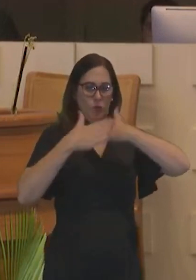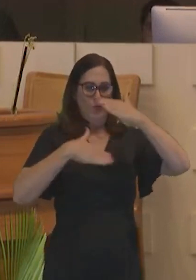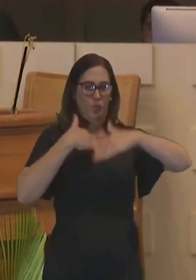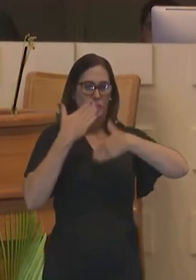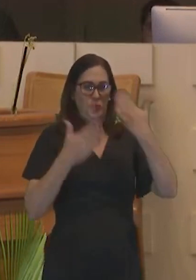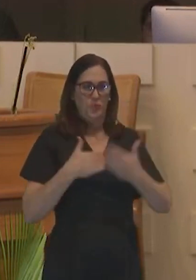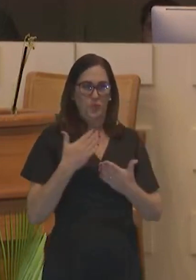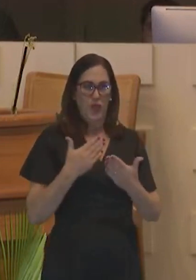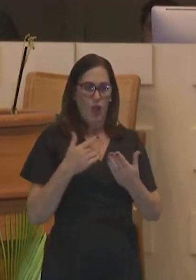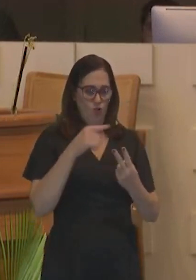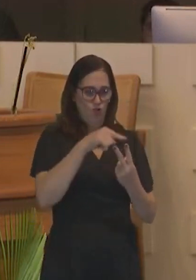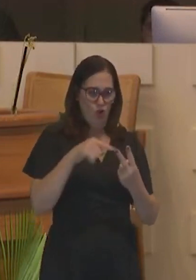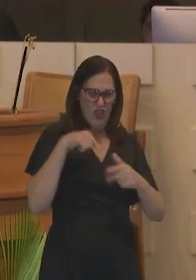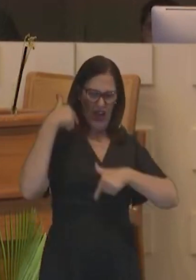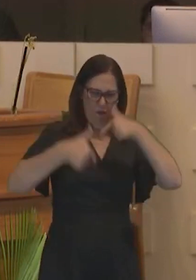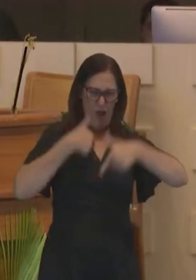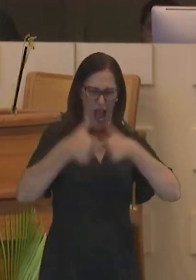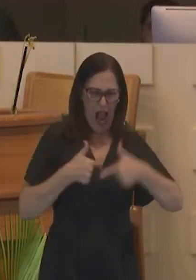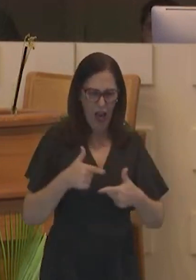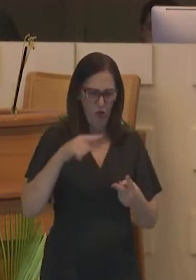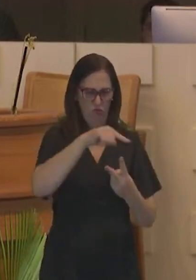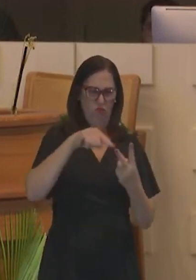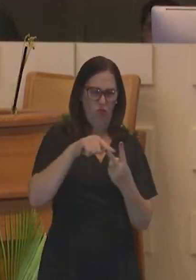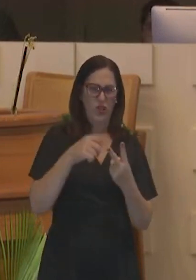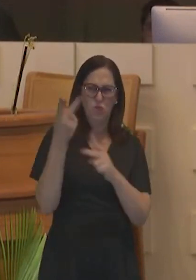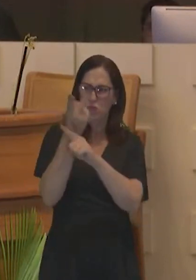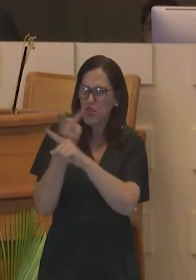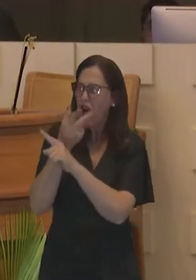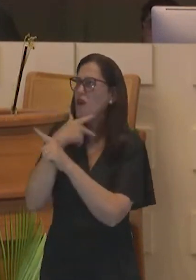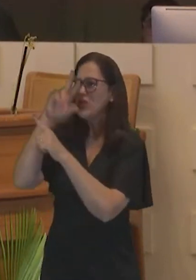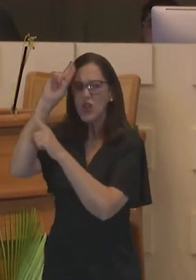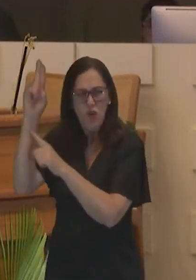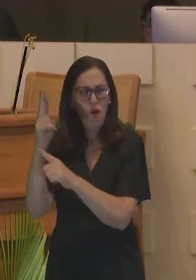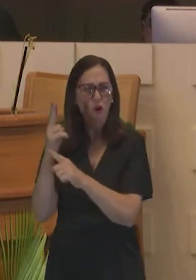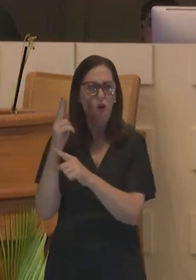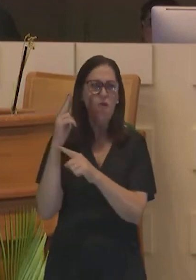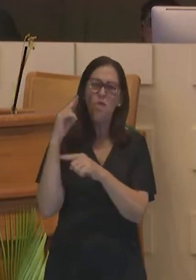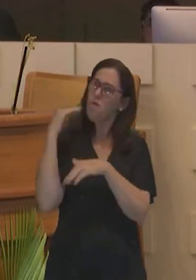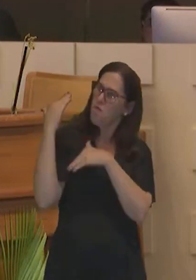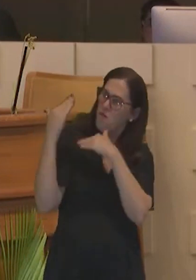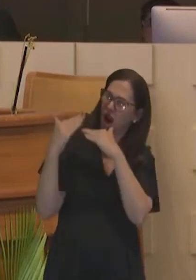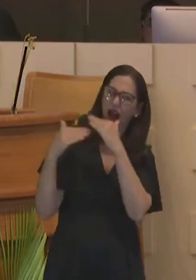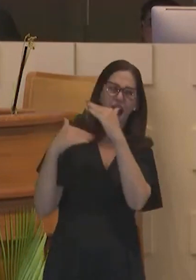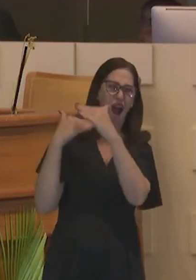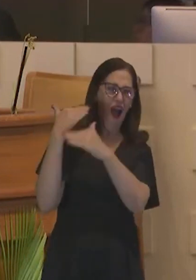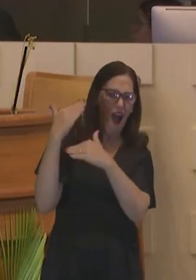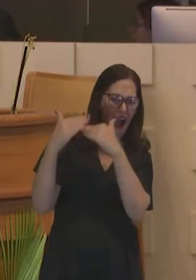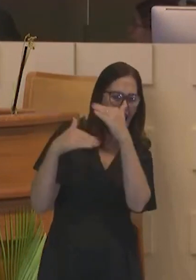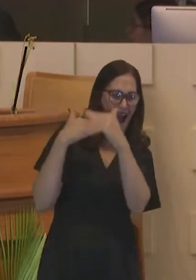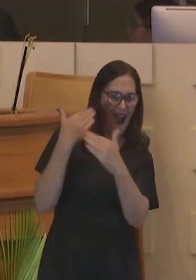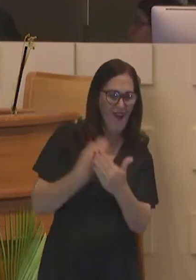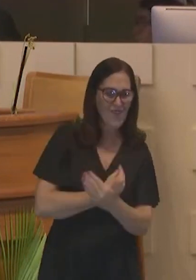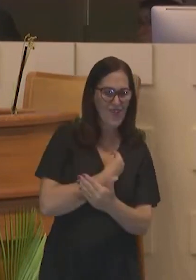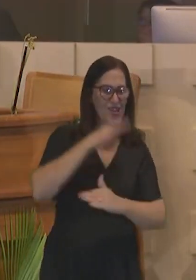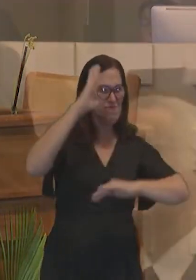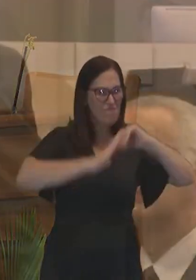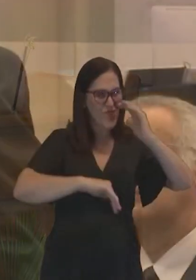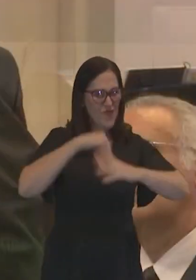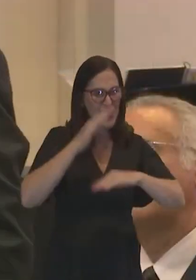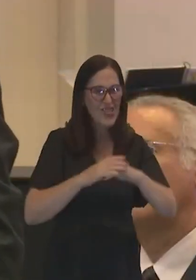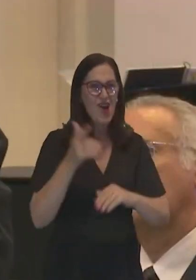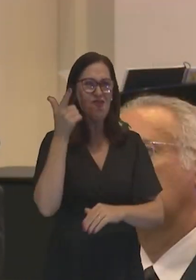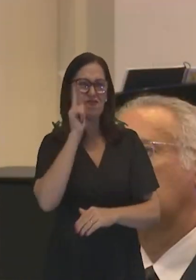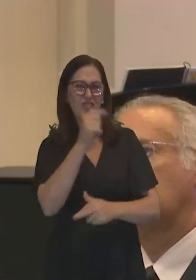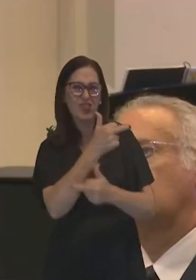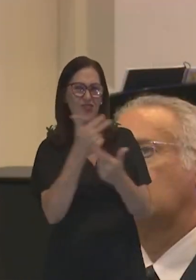e ambos começam a trabalhar, e ambos começam a buscar ao Senhor, começam a desenvolver na vida profissional e conquistam